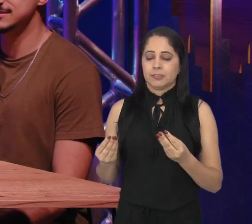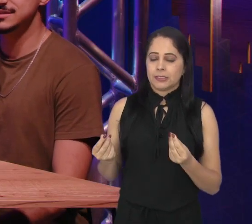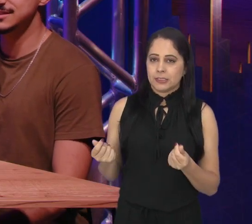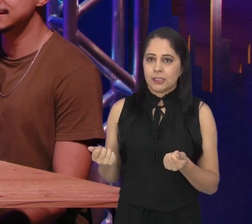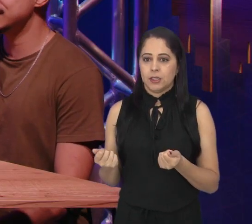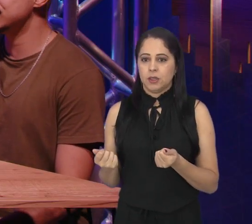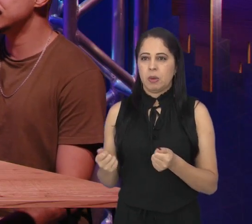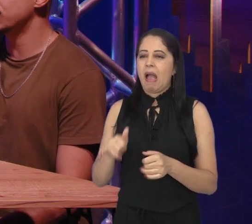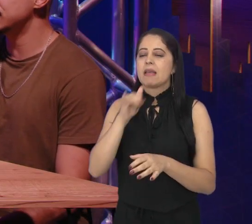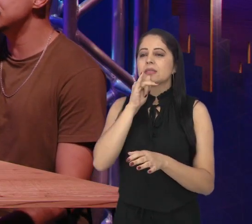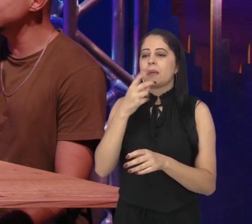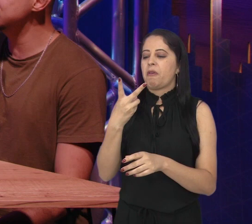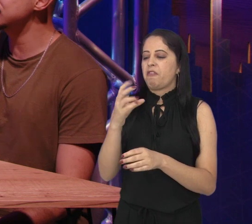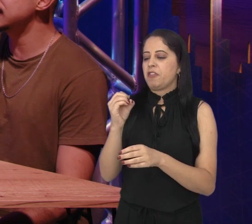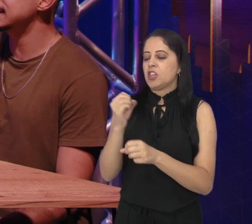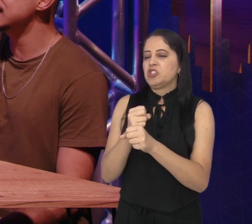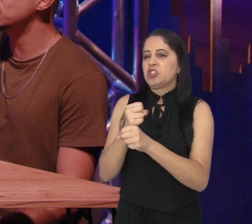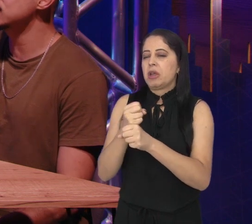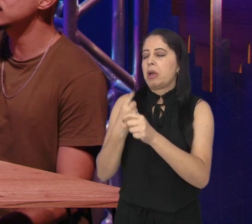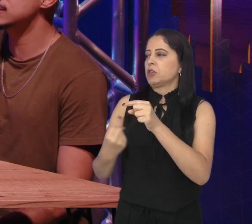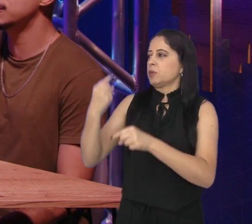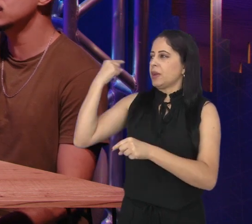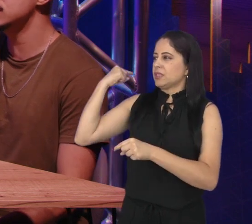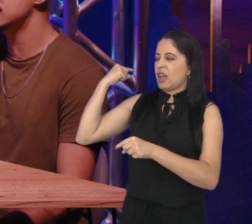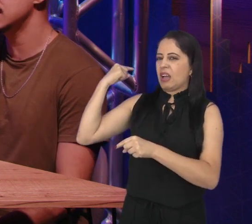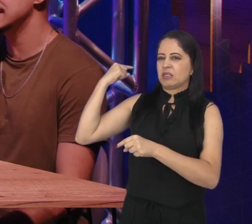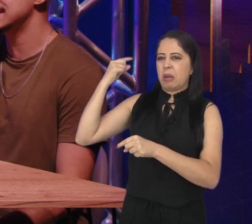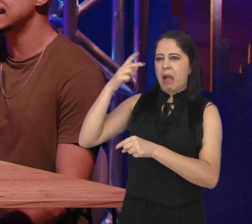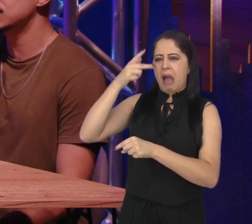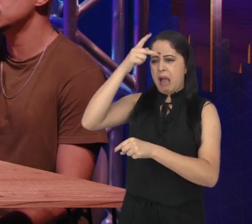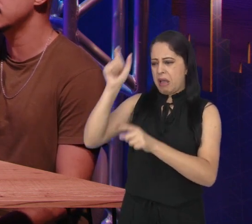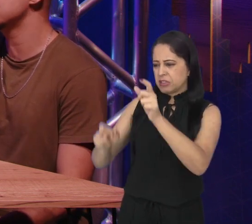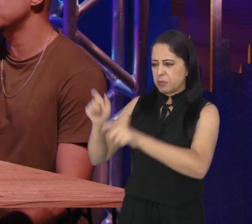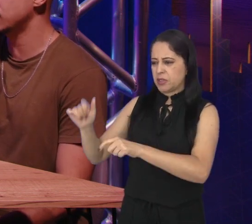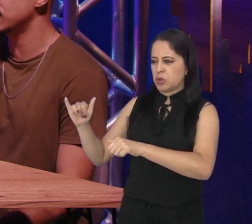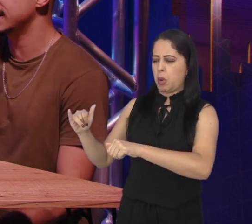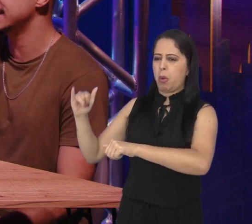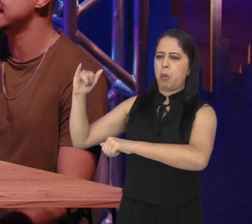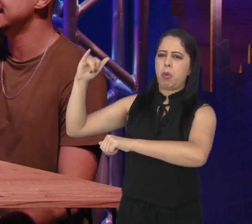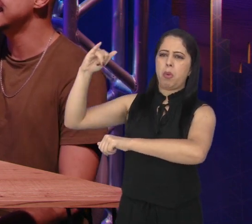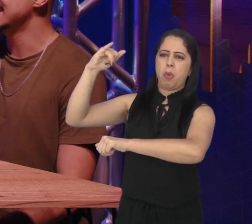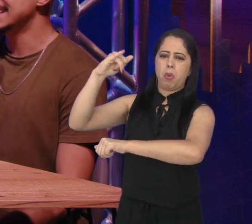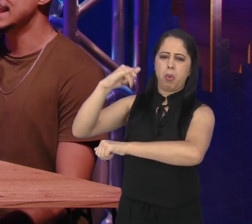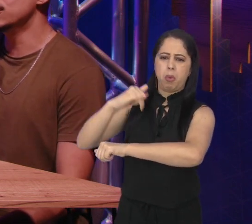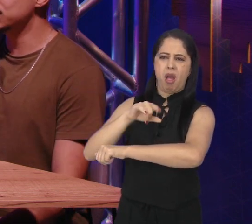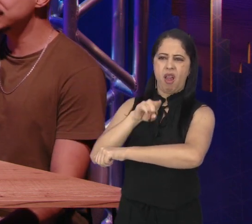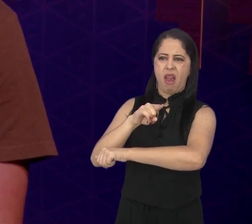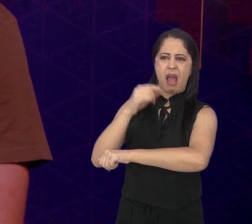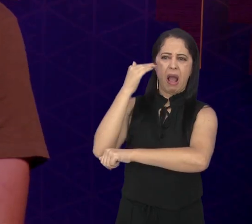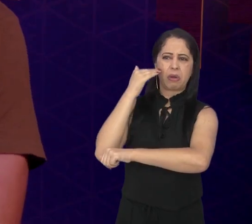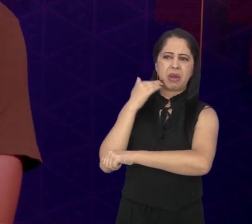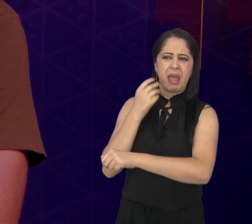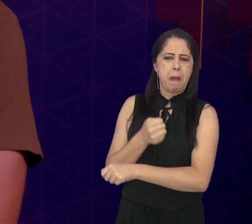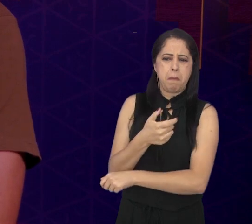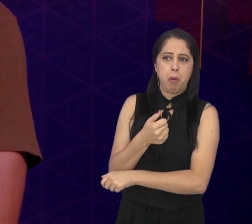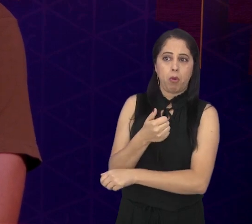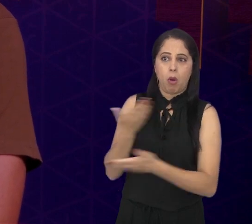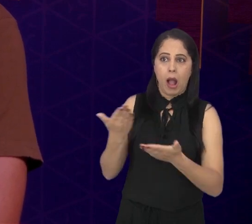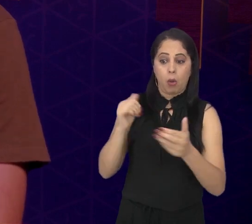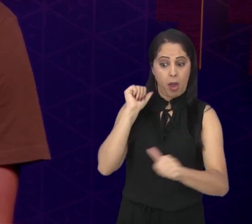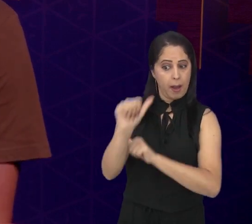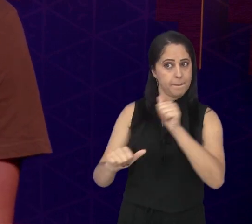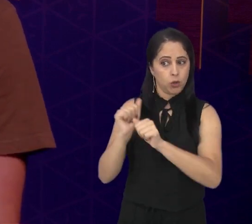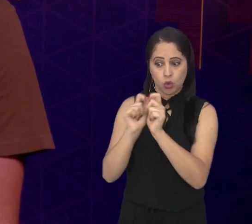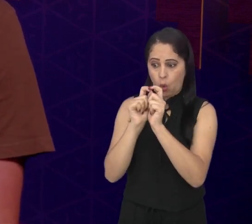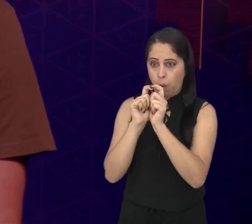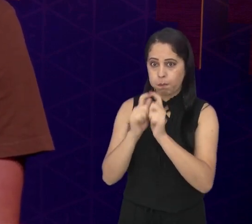Há talvez 20 anos atrás, quantos voos saíam do Brasil para a Coreia? E hoje em dia, quantos vão para